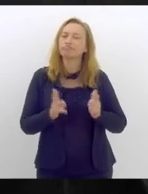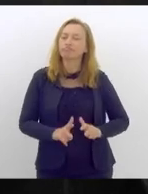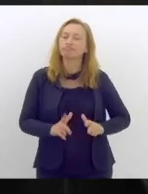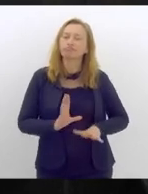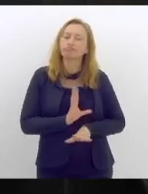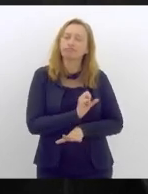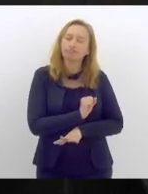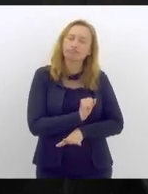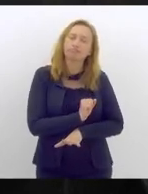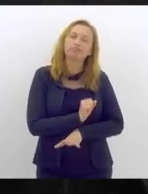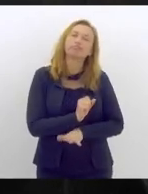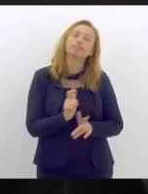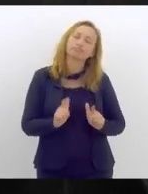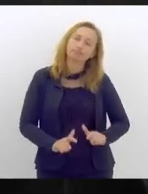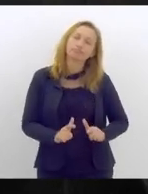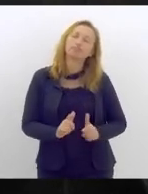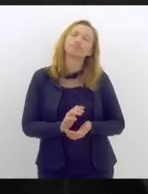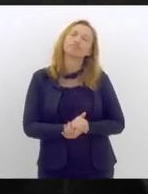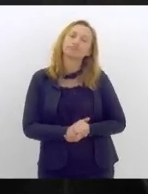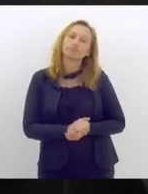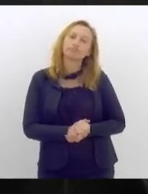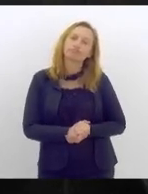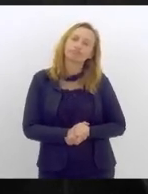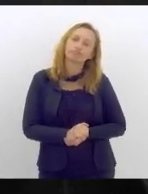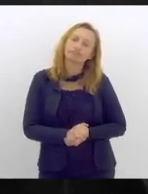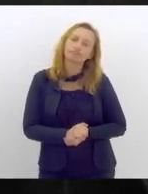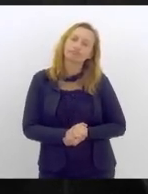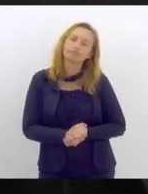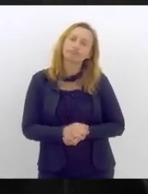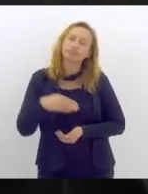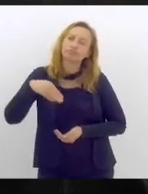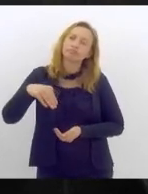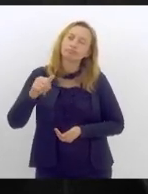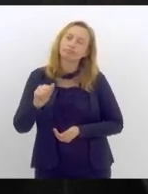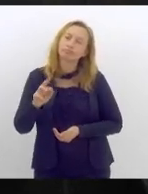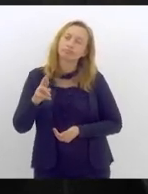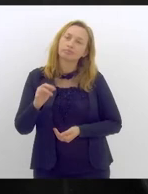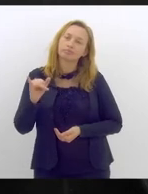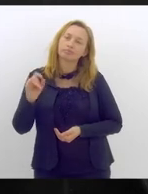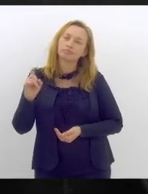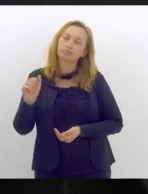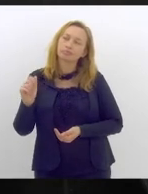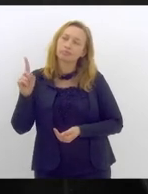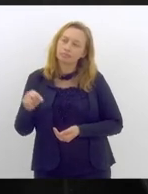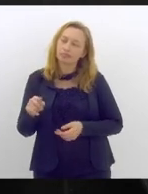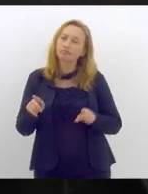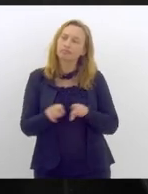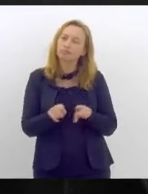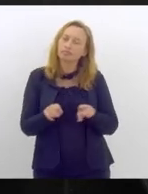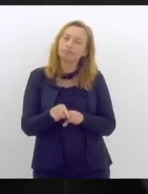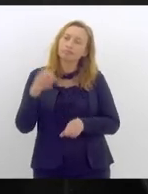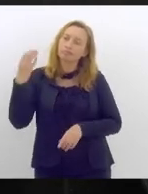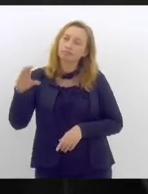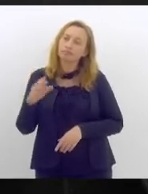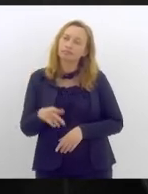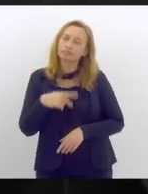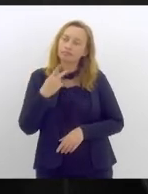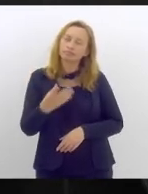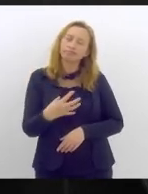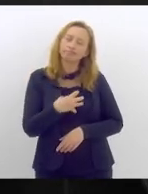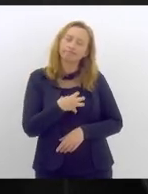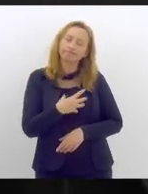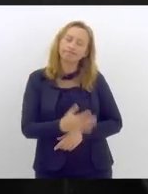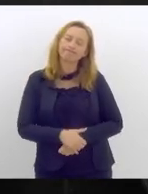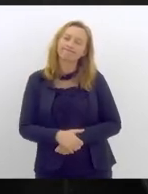amadas e amam é em Maricá em Niterói e portanto aqui a minha palavra nesse sentido